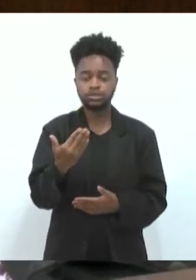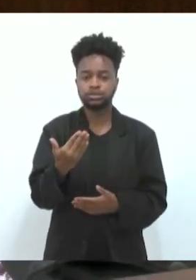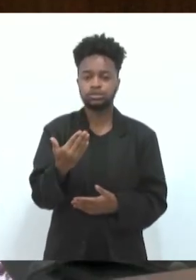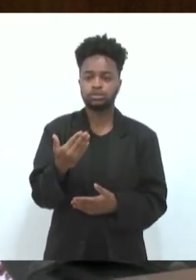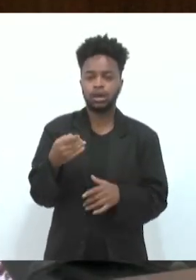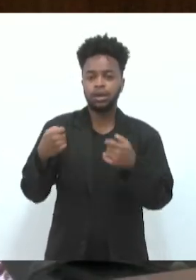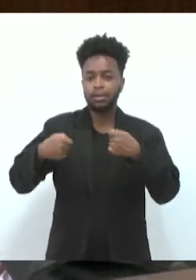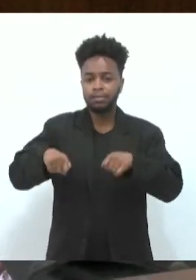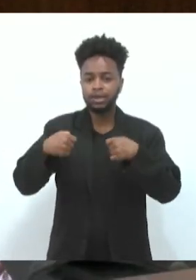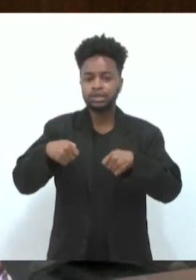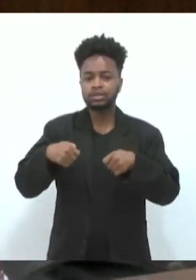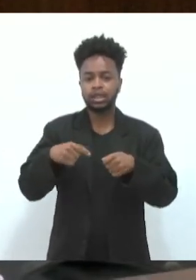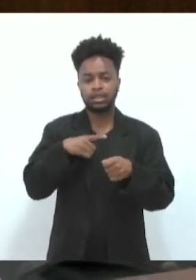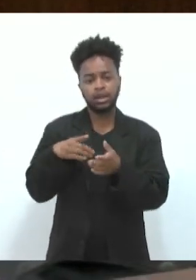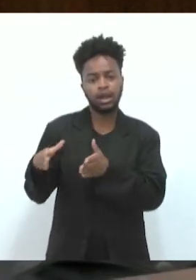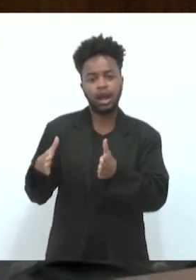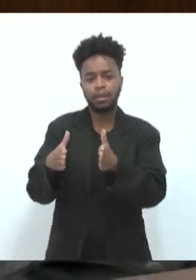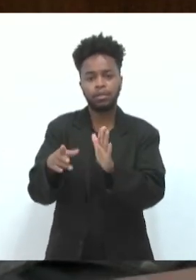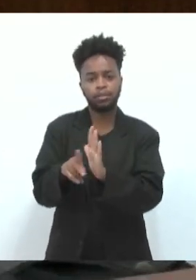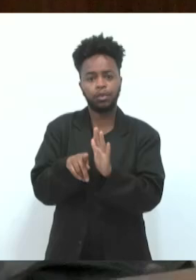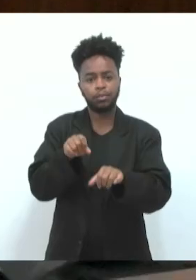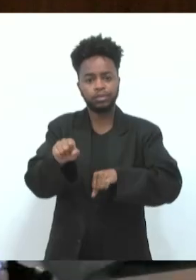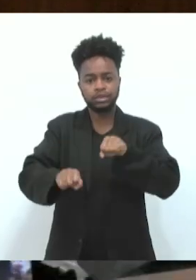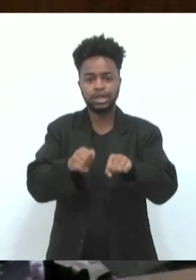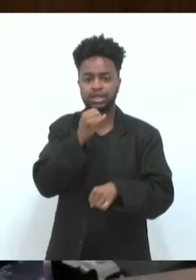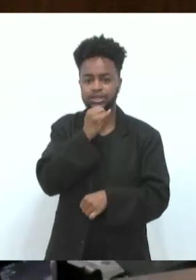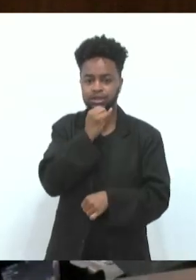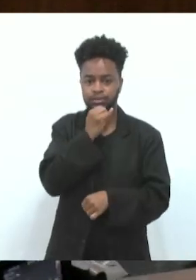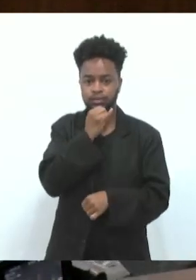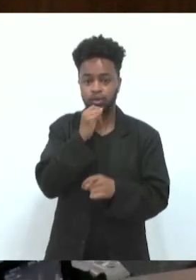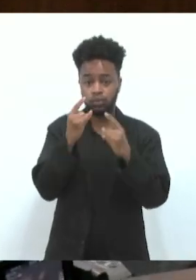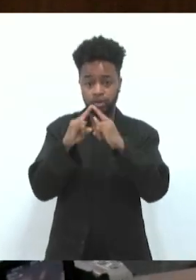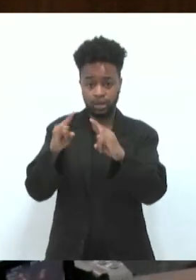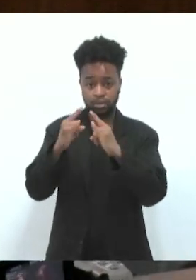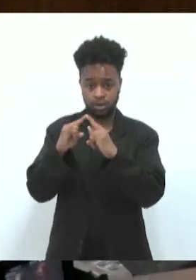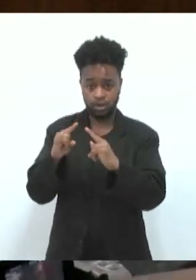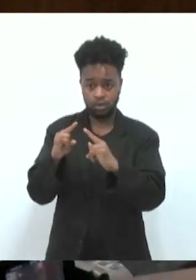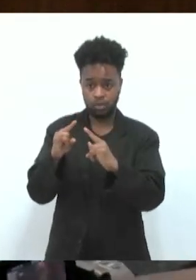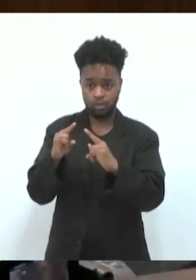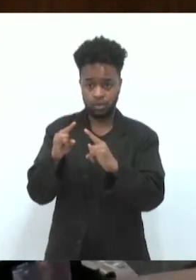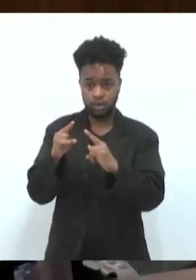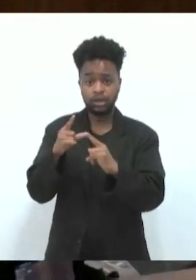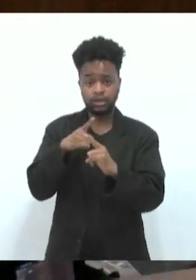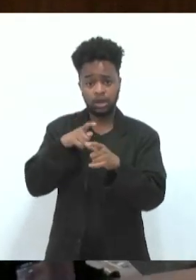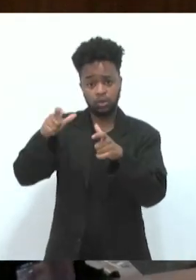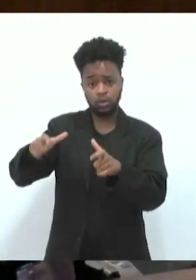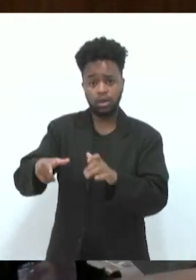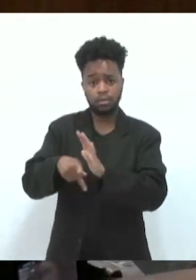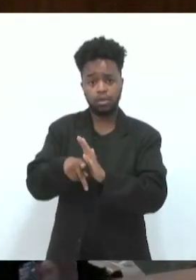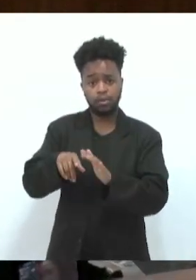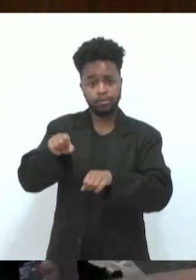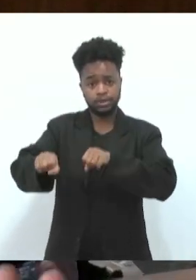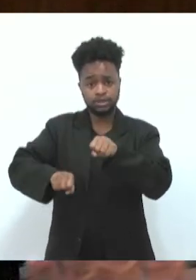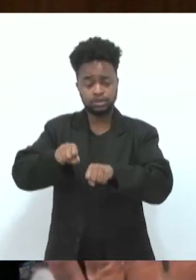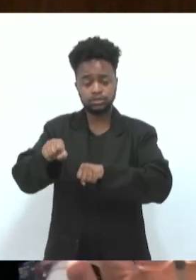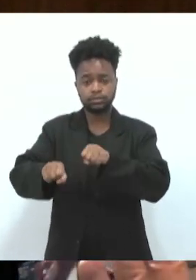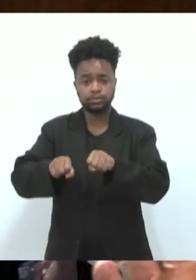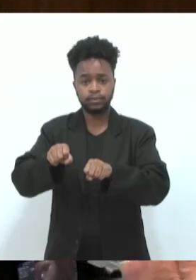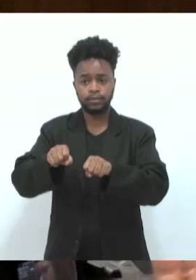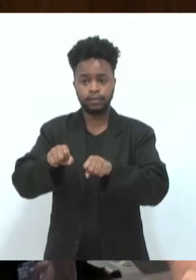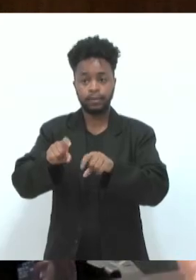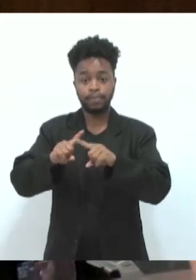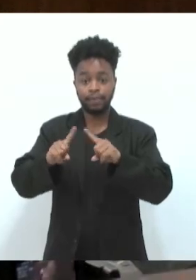mais ciclovias nas áreas, por exemplo, lá no terminal, tem um bicicletário, mas